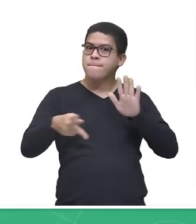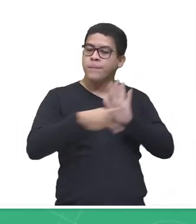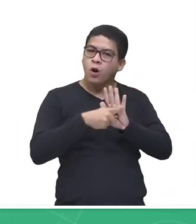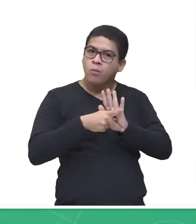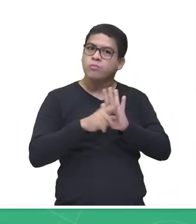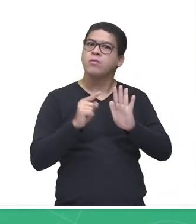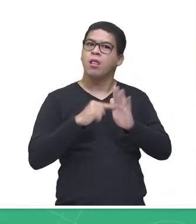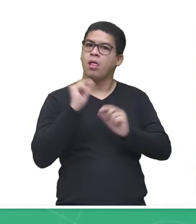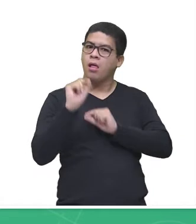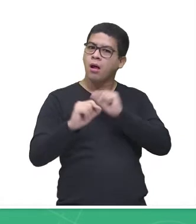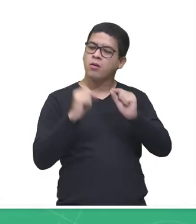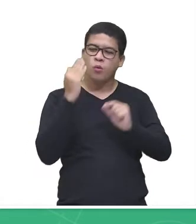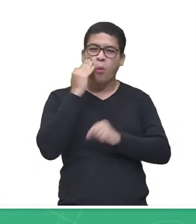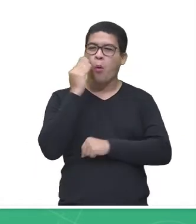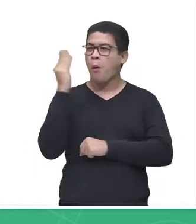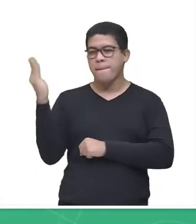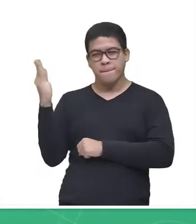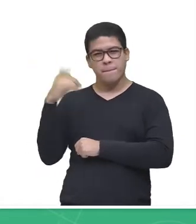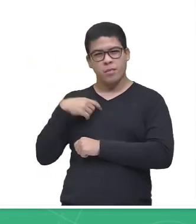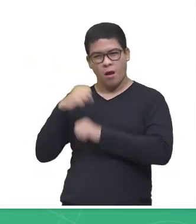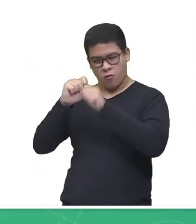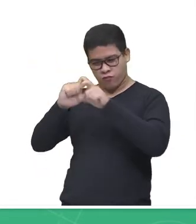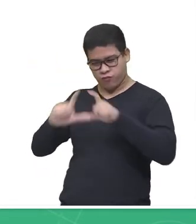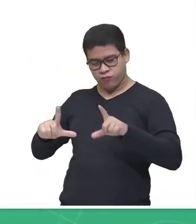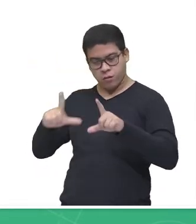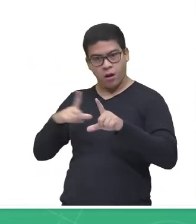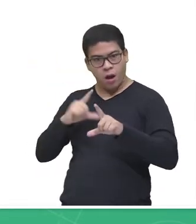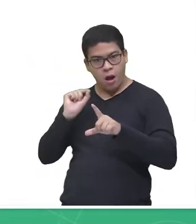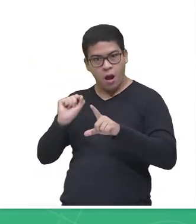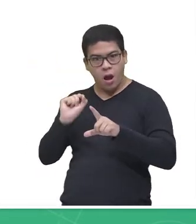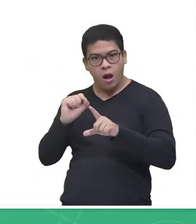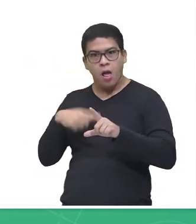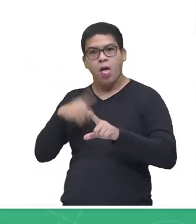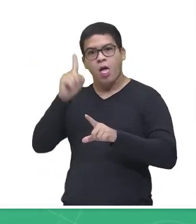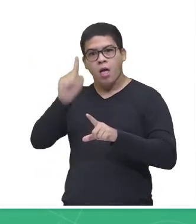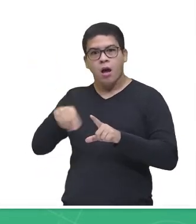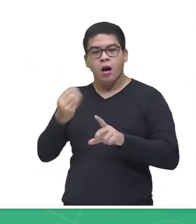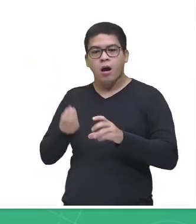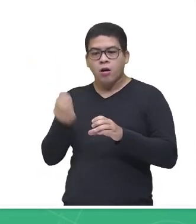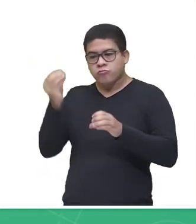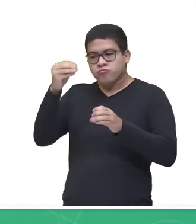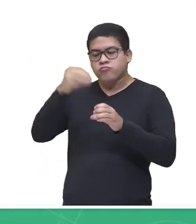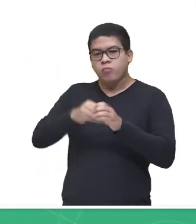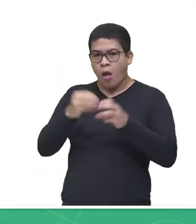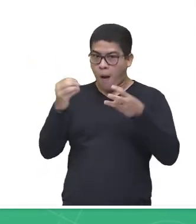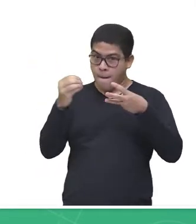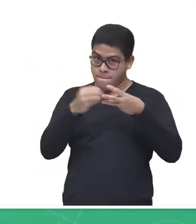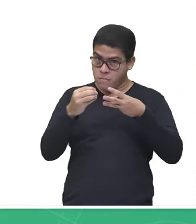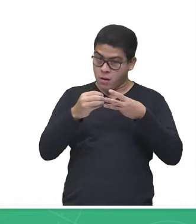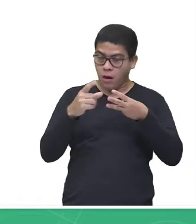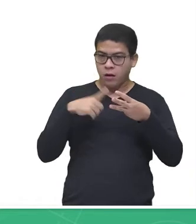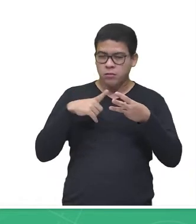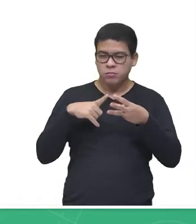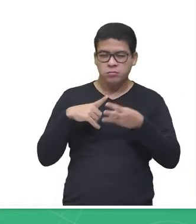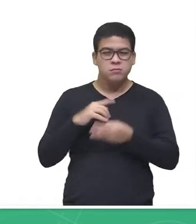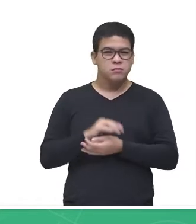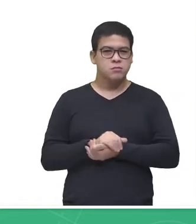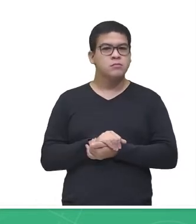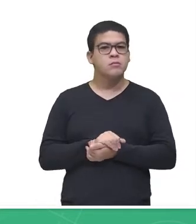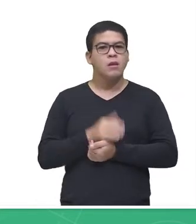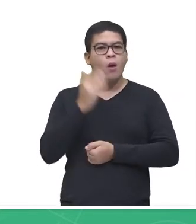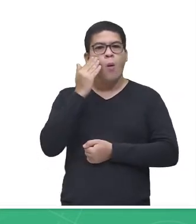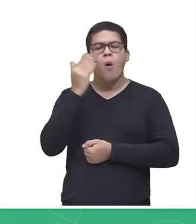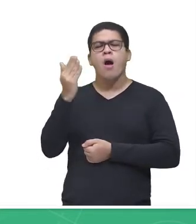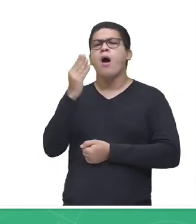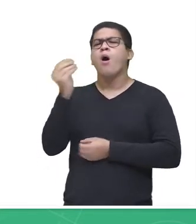fotomicrografia das mitocôndrias, né, que são encontradas aí em quase todas as células. E aí as funções das